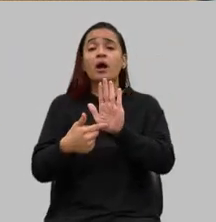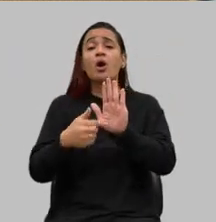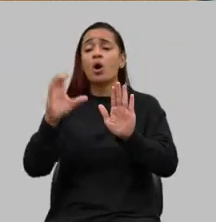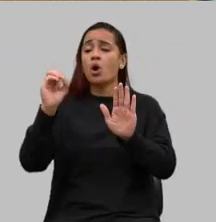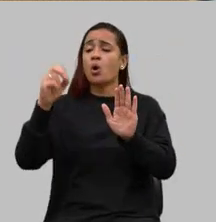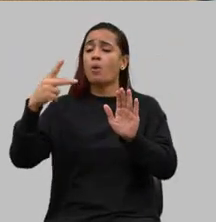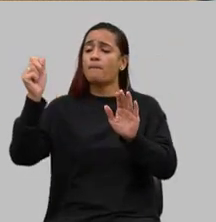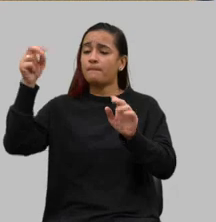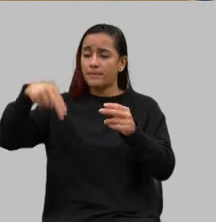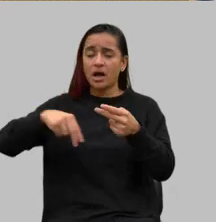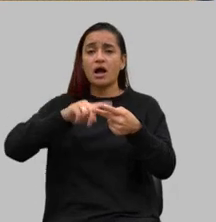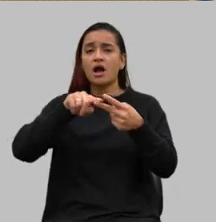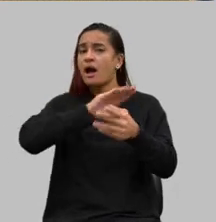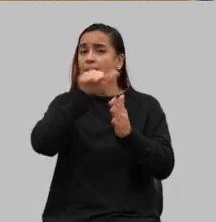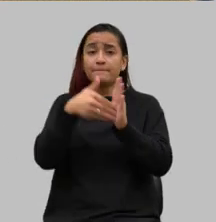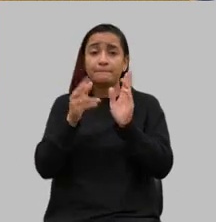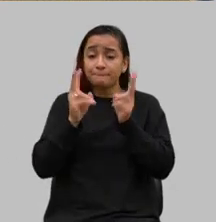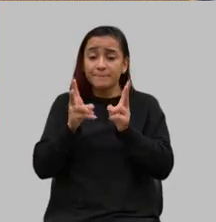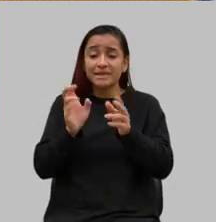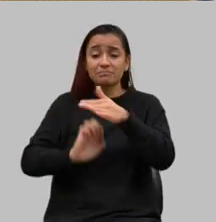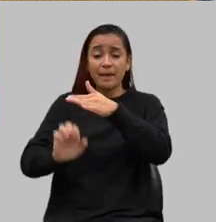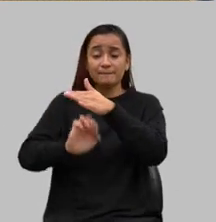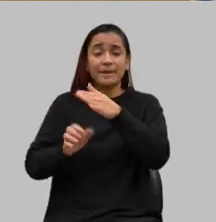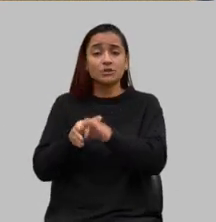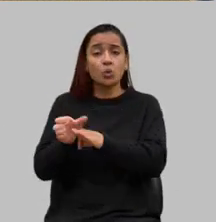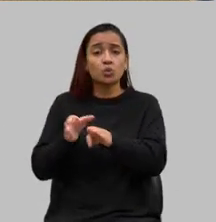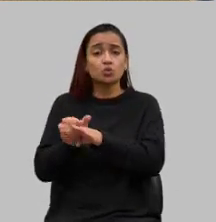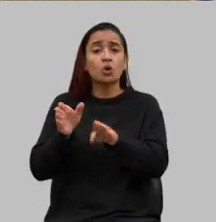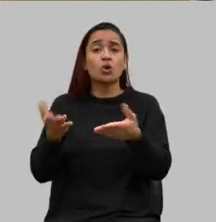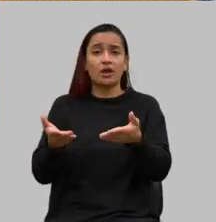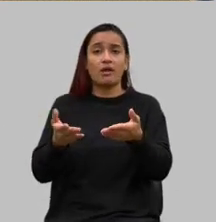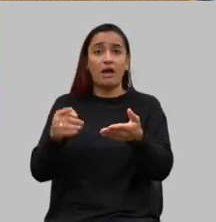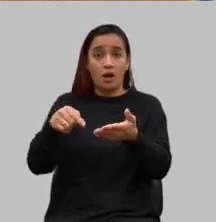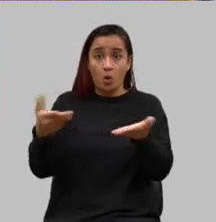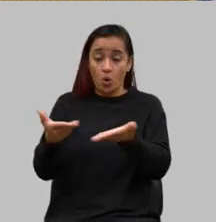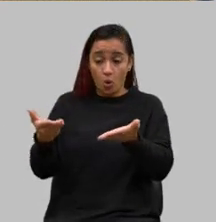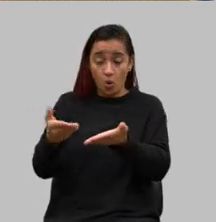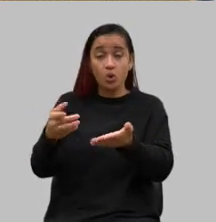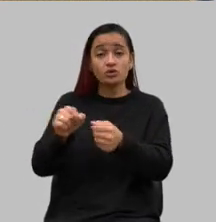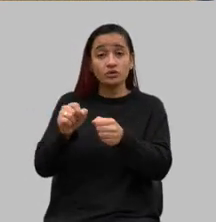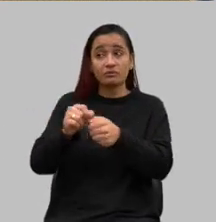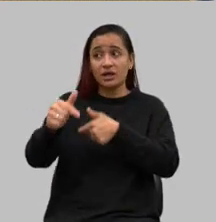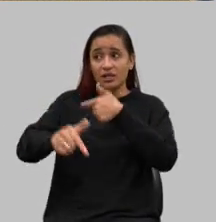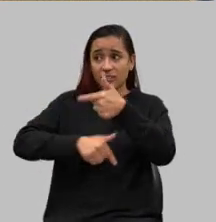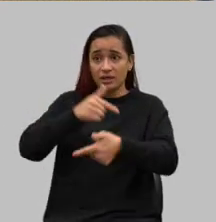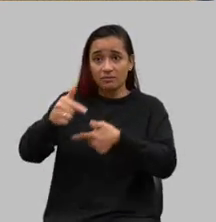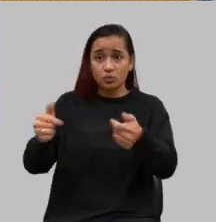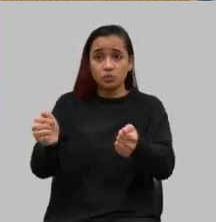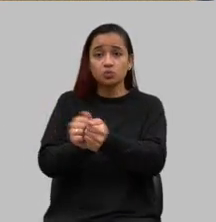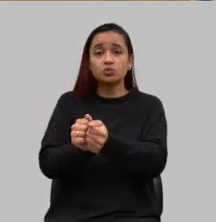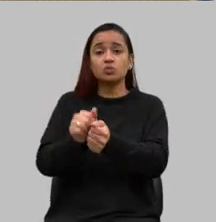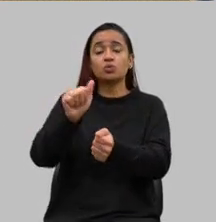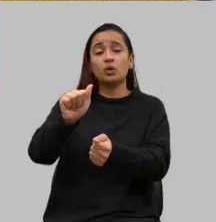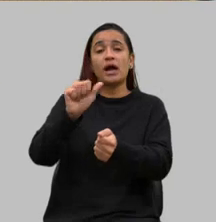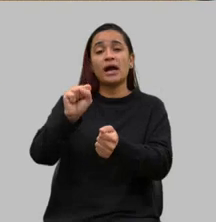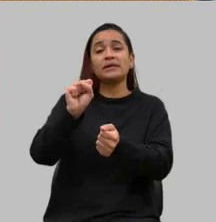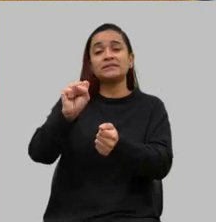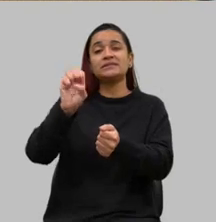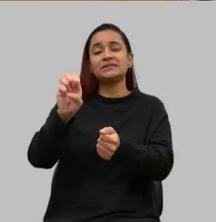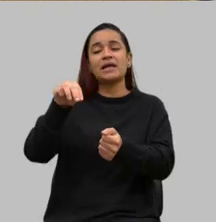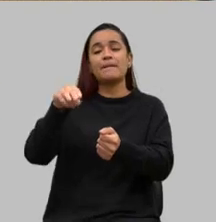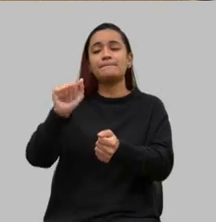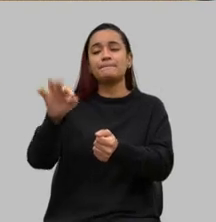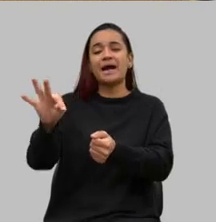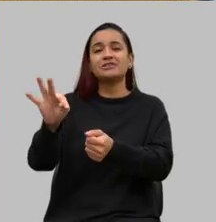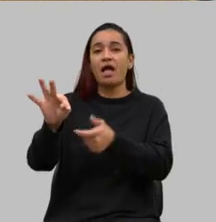consultora a mesma consultora que hoje está prestando serviços doados a semad eh defende interesses